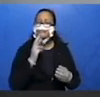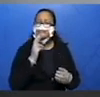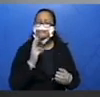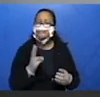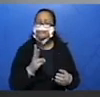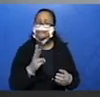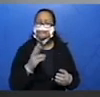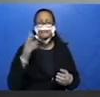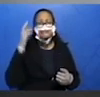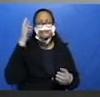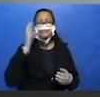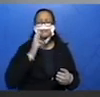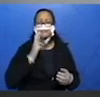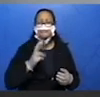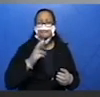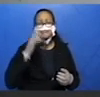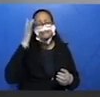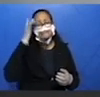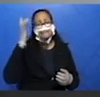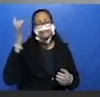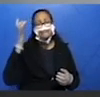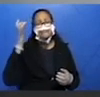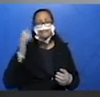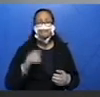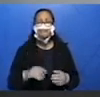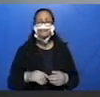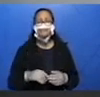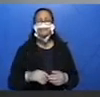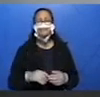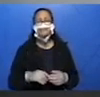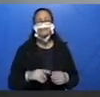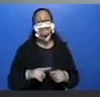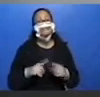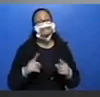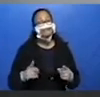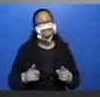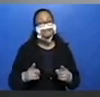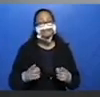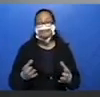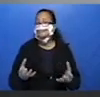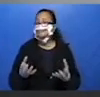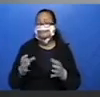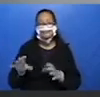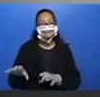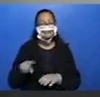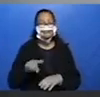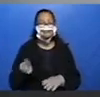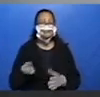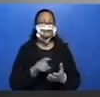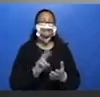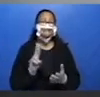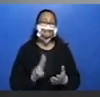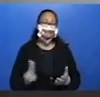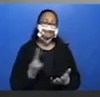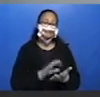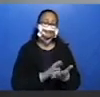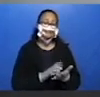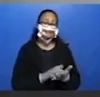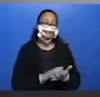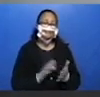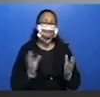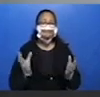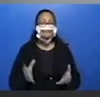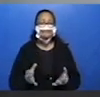por 10, 100 e 1000. Particularmente, não gostaria que vocês usassem calculadora agora. Não precisa.